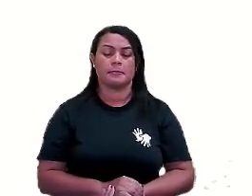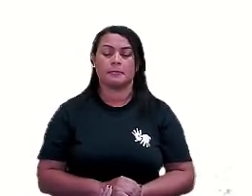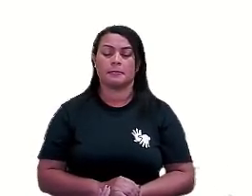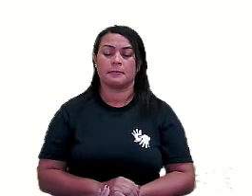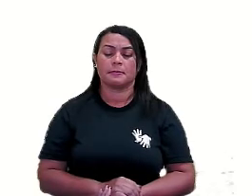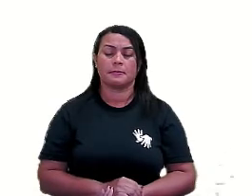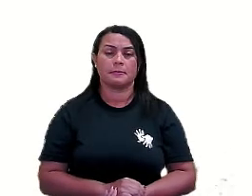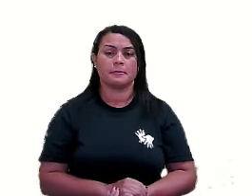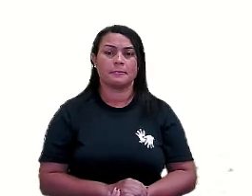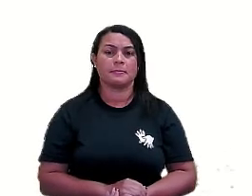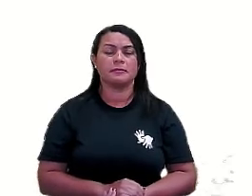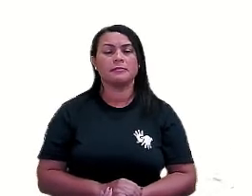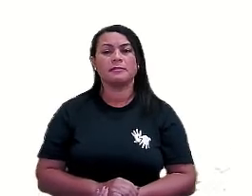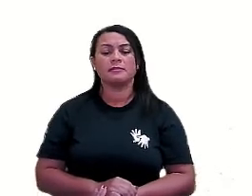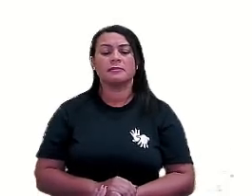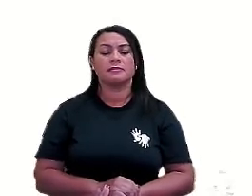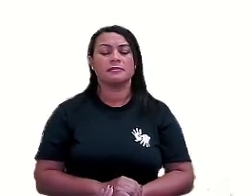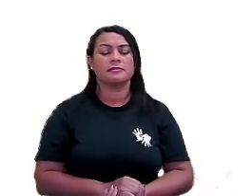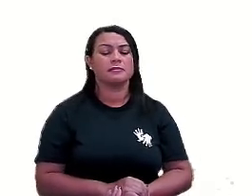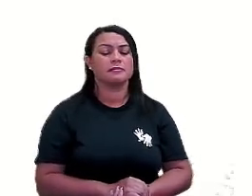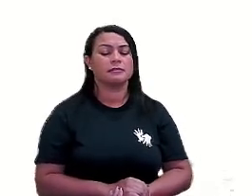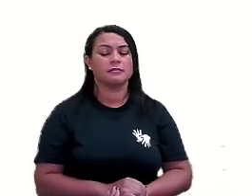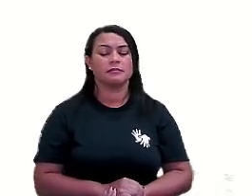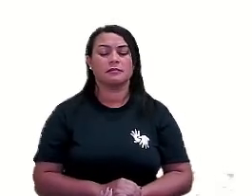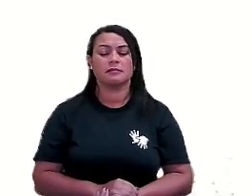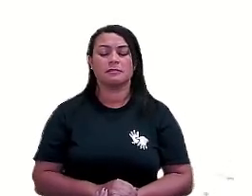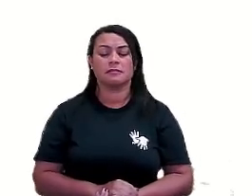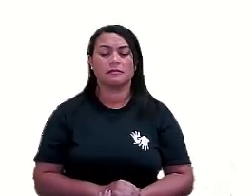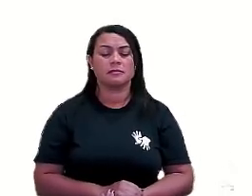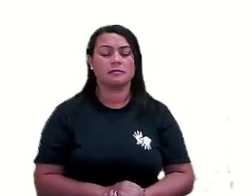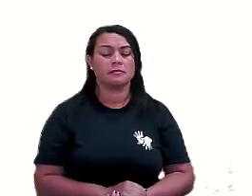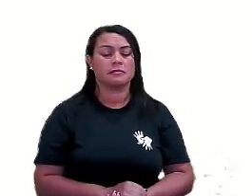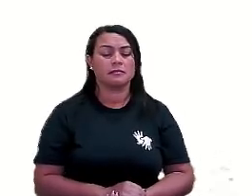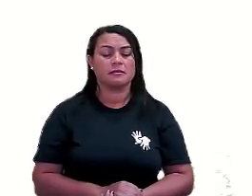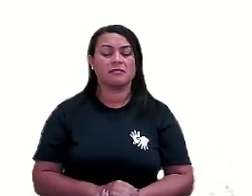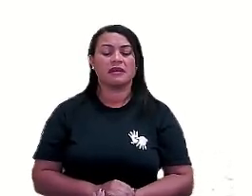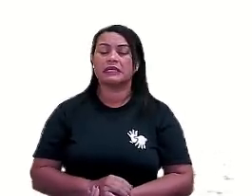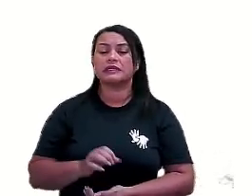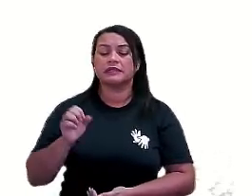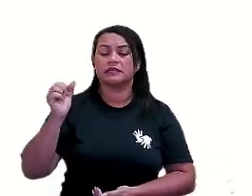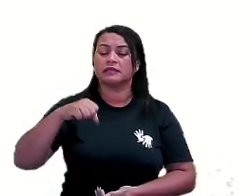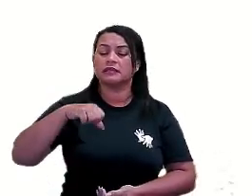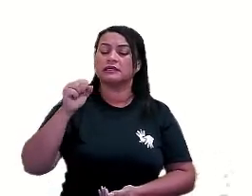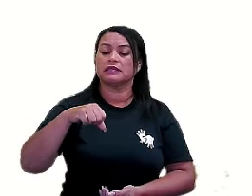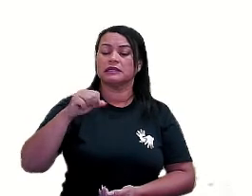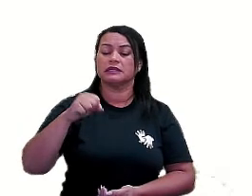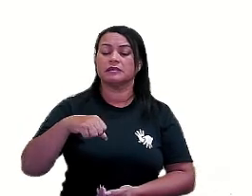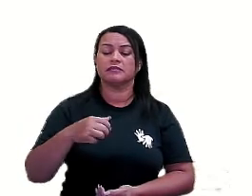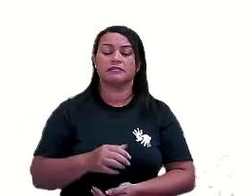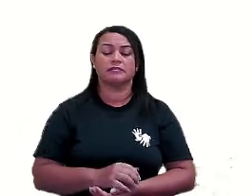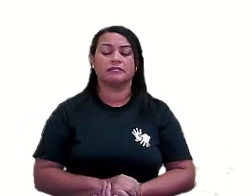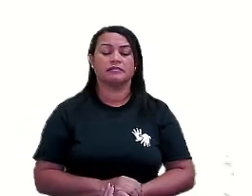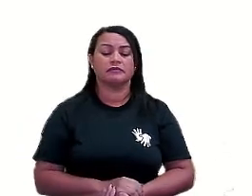yet? Vamos ver? Bem, eu tenho na letra A. Yes, she